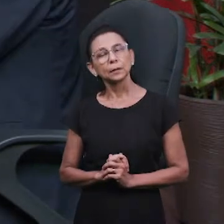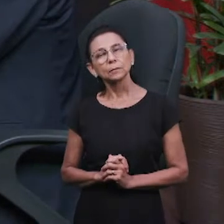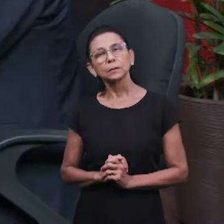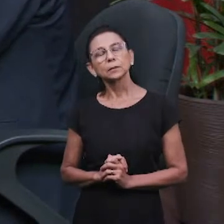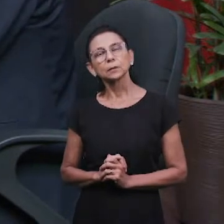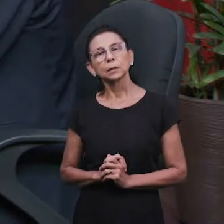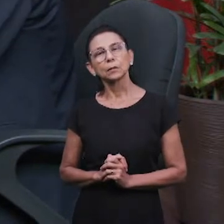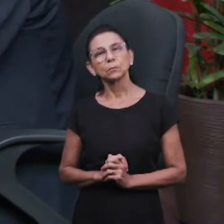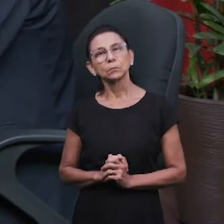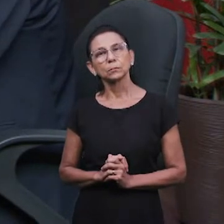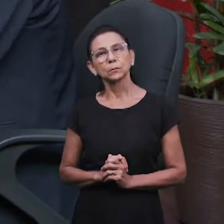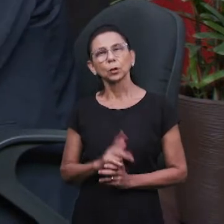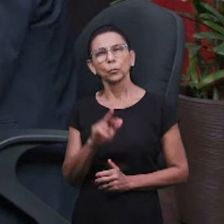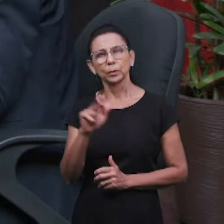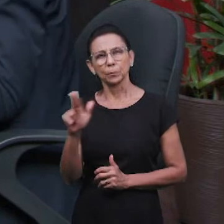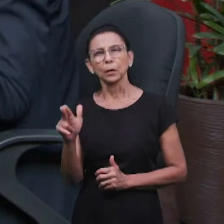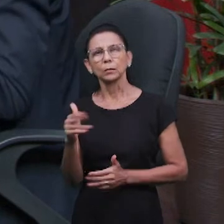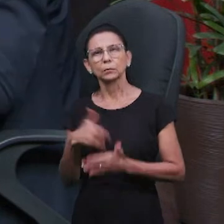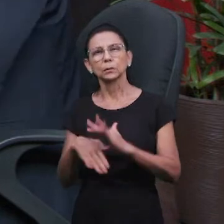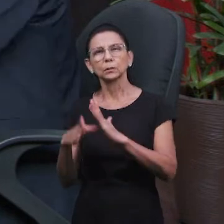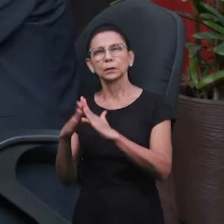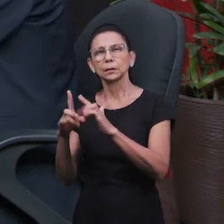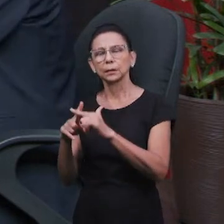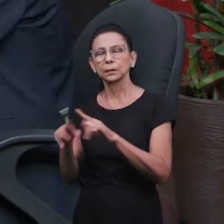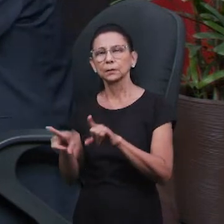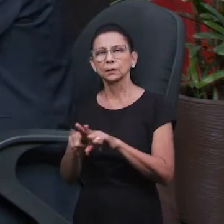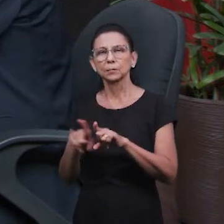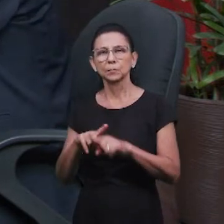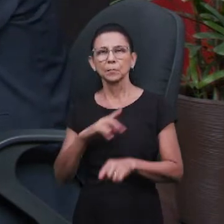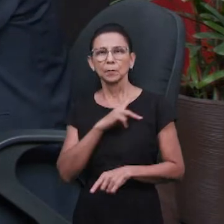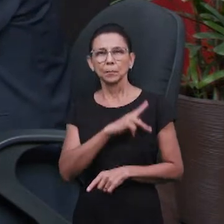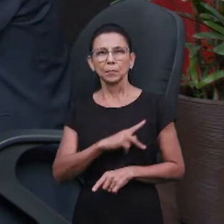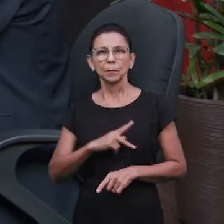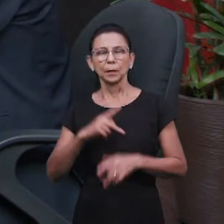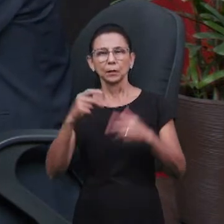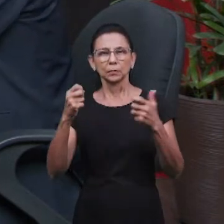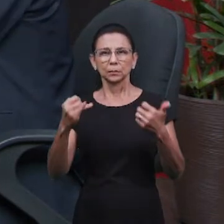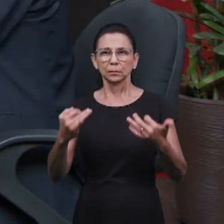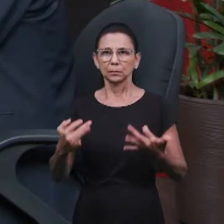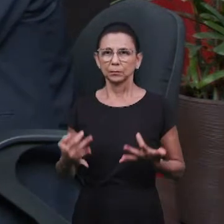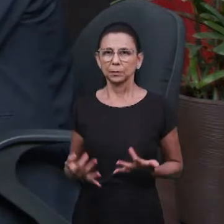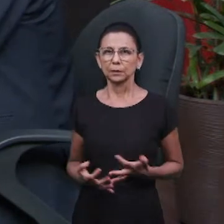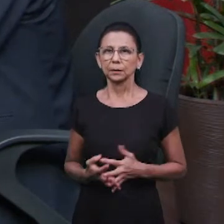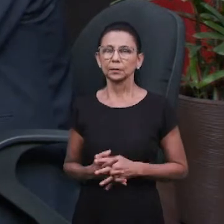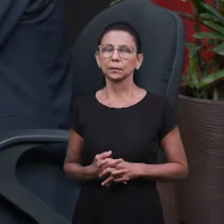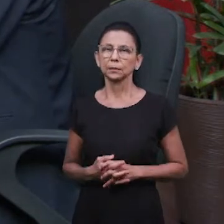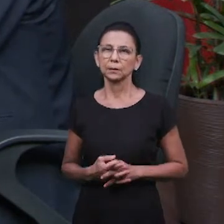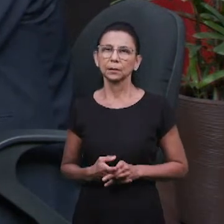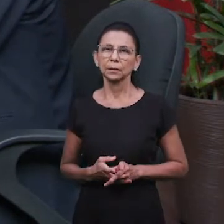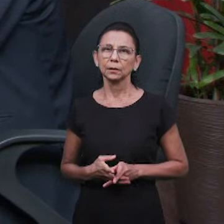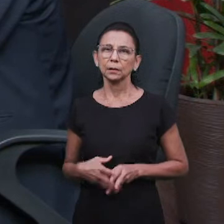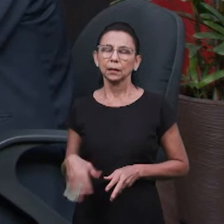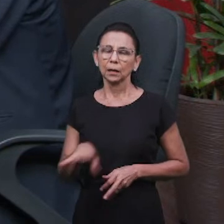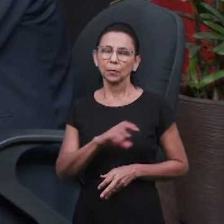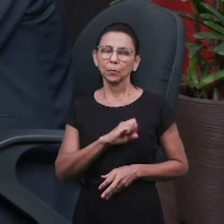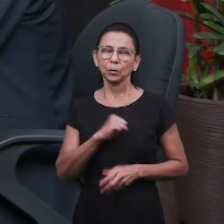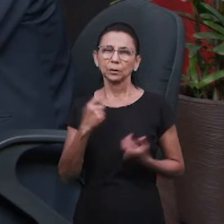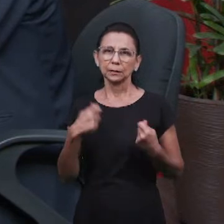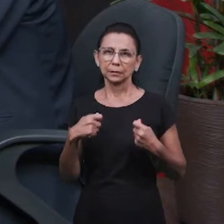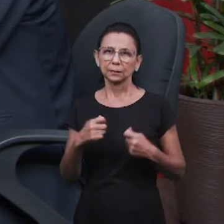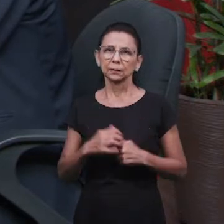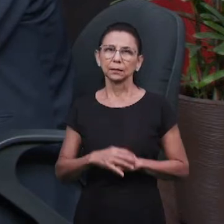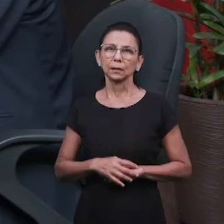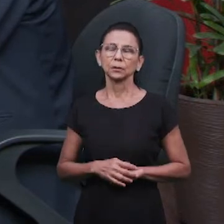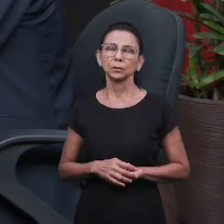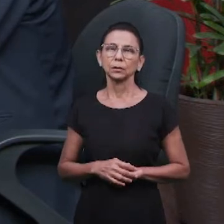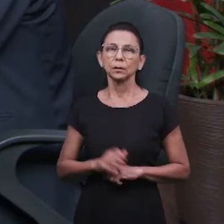do corpo, como o apóstolo Paulo fala muito bem. E esse amor que a igreja, em receber essas pessoas